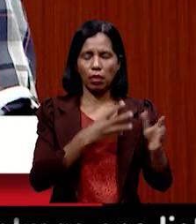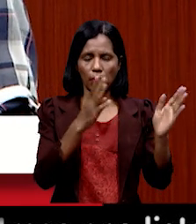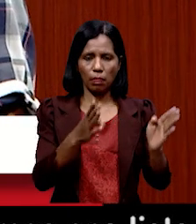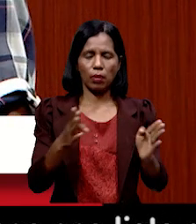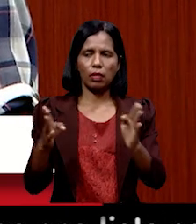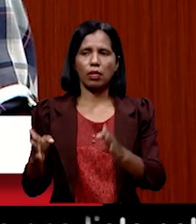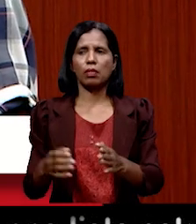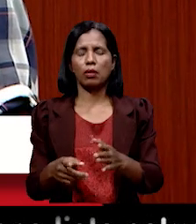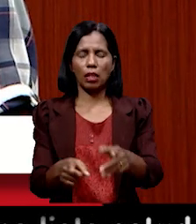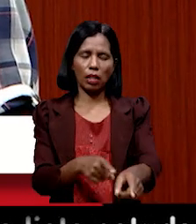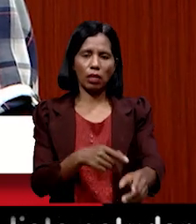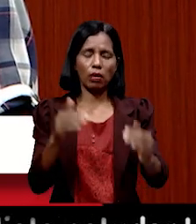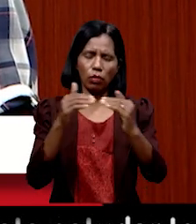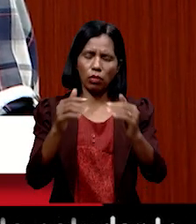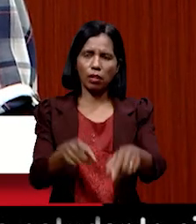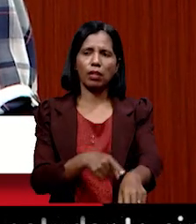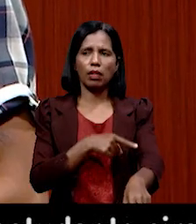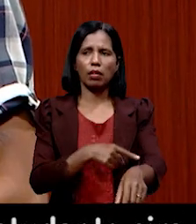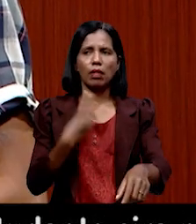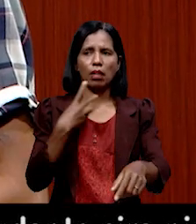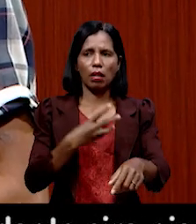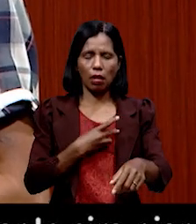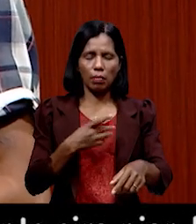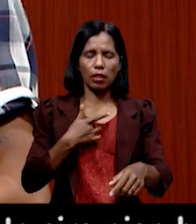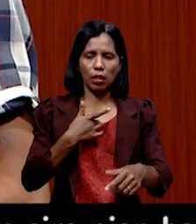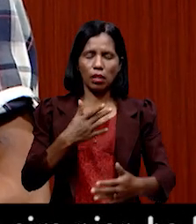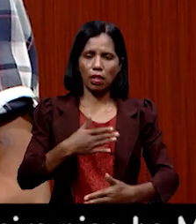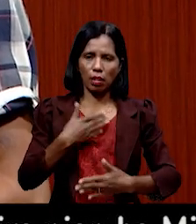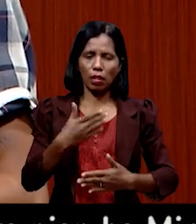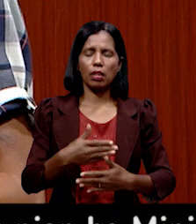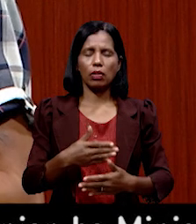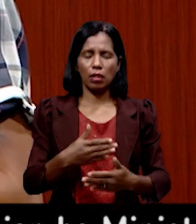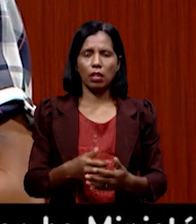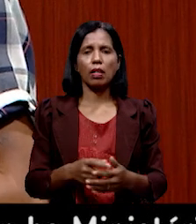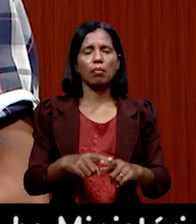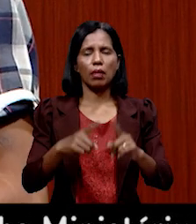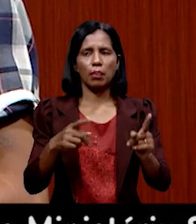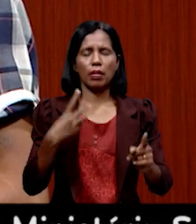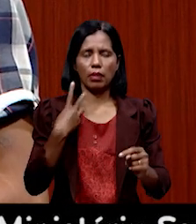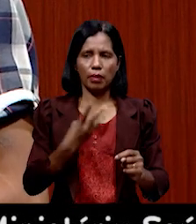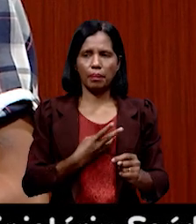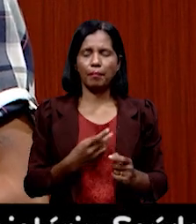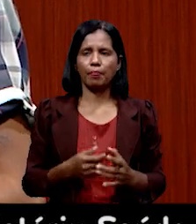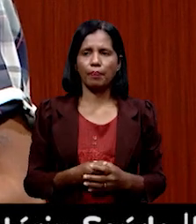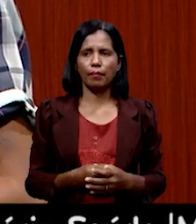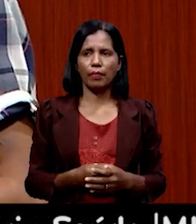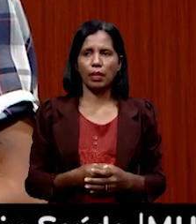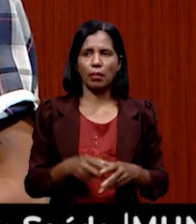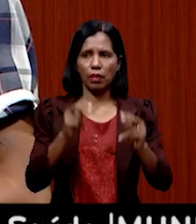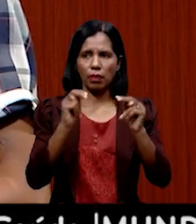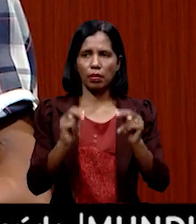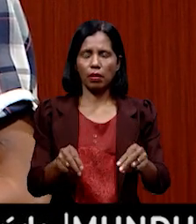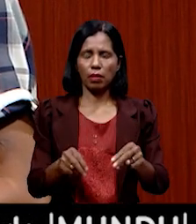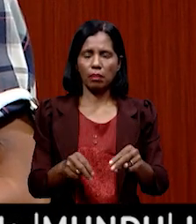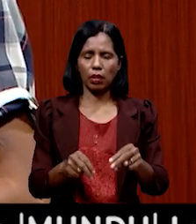ne, eh, kliurkera, inicio ame aprecié iniciativa ne, jute, so que amene, amene, necesidade, sasancir,